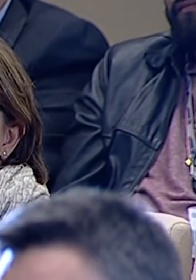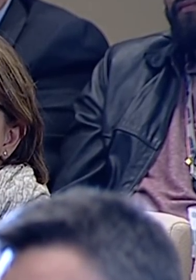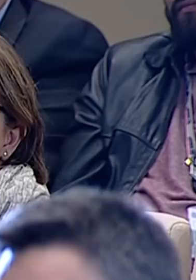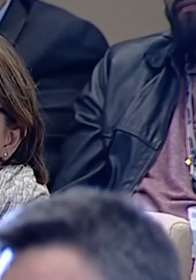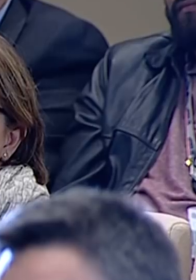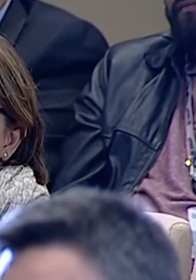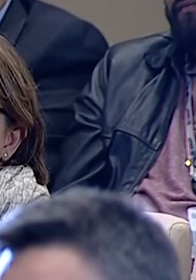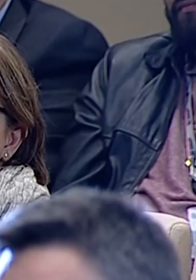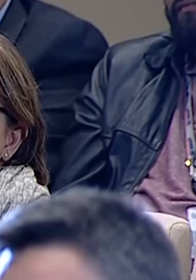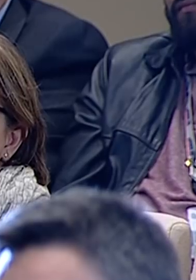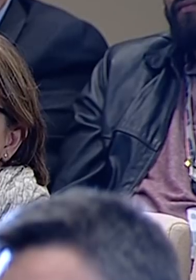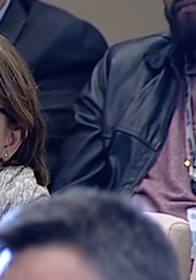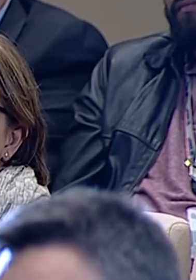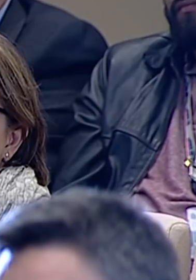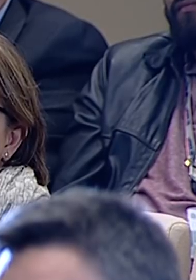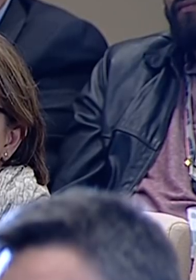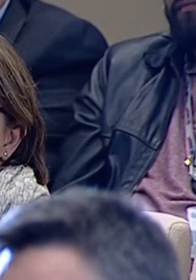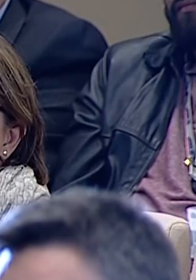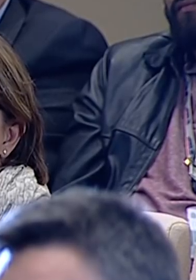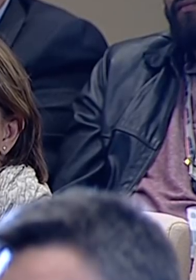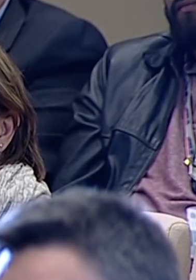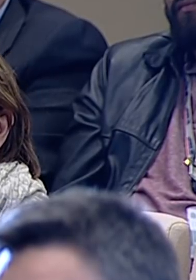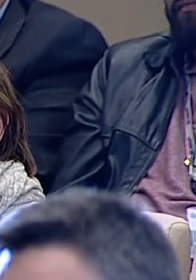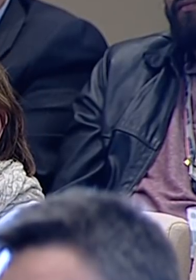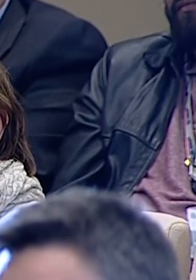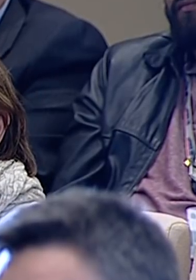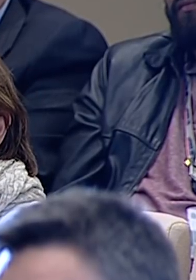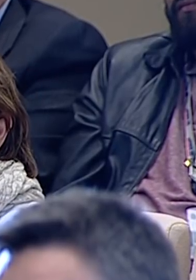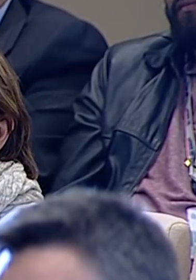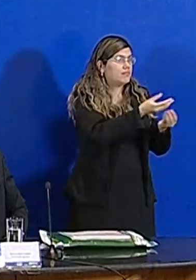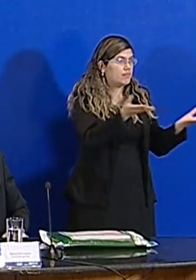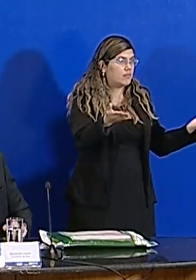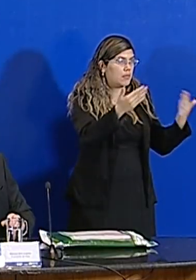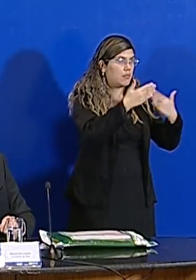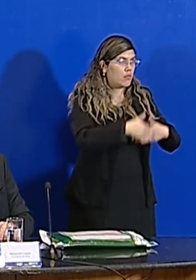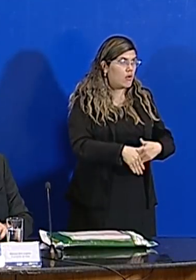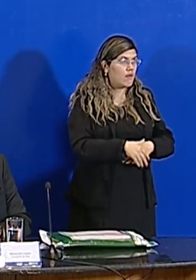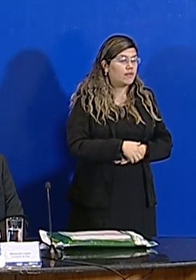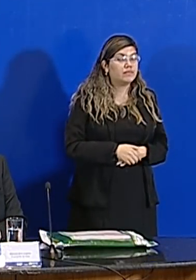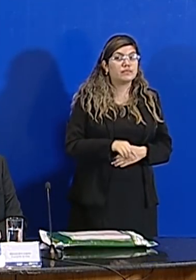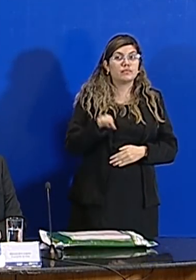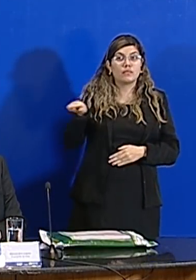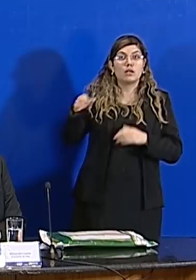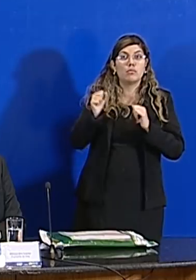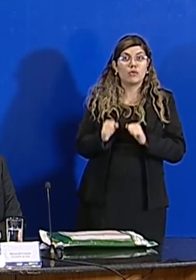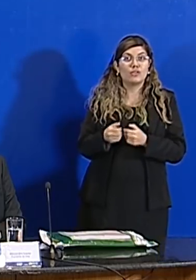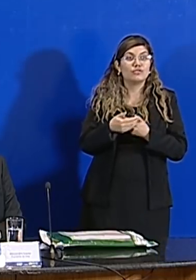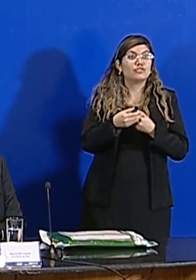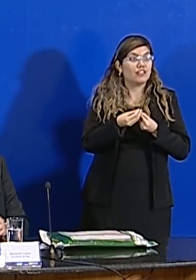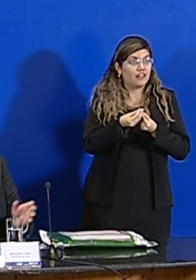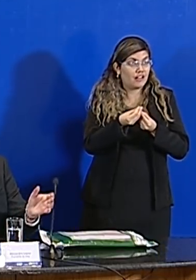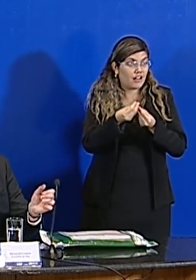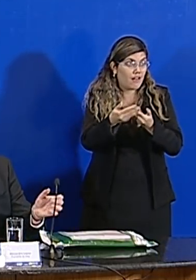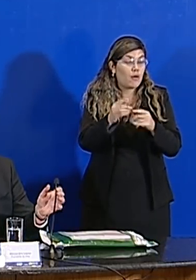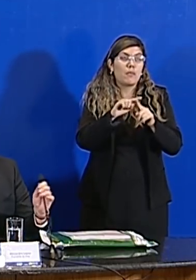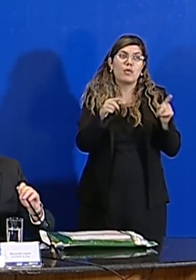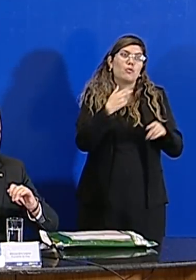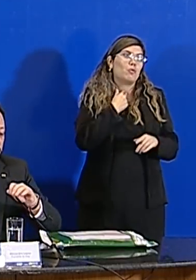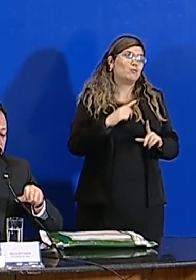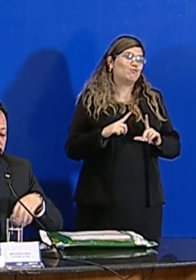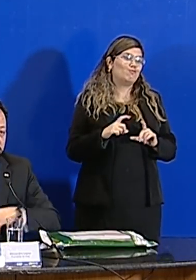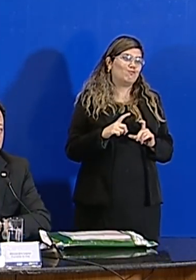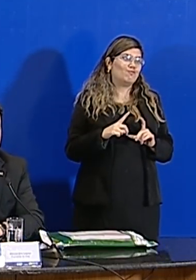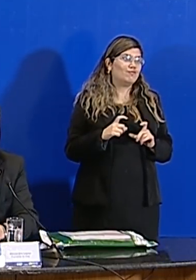revista do aplicador. Ele pode levar, mas ele não poderia fotografar.